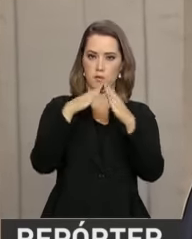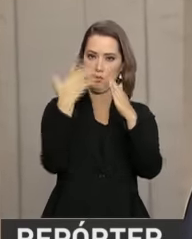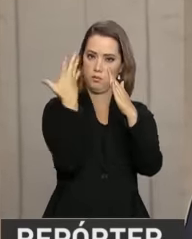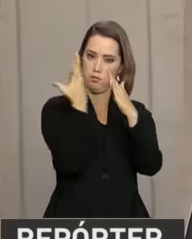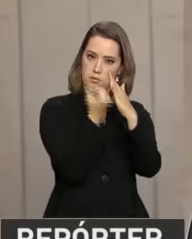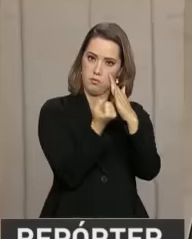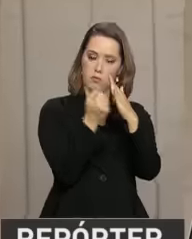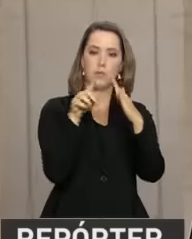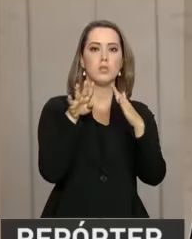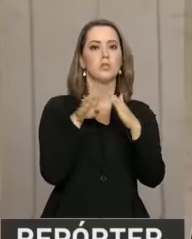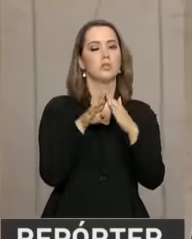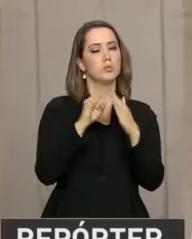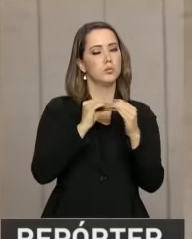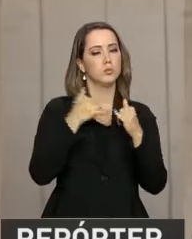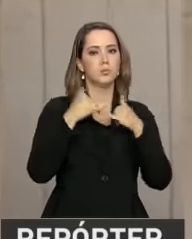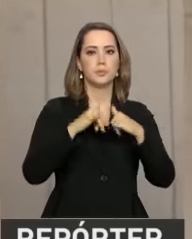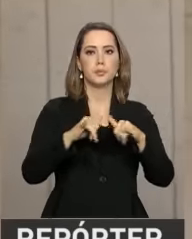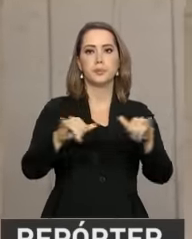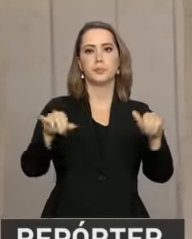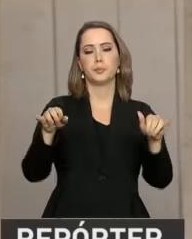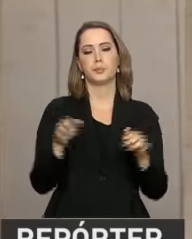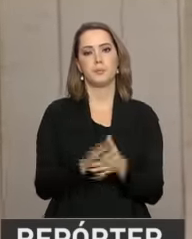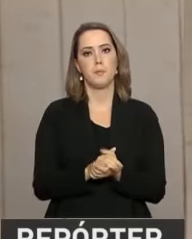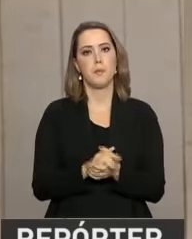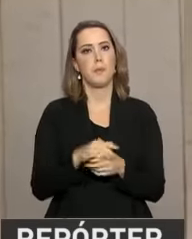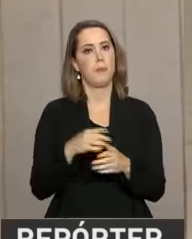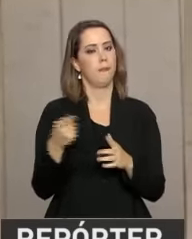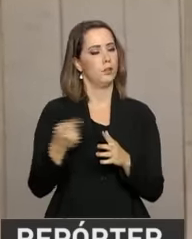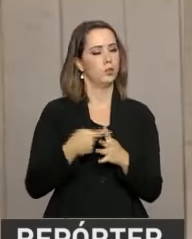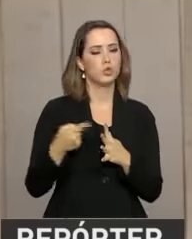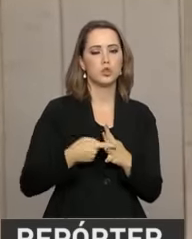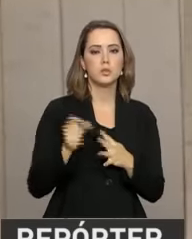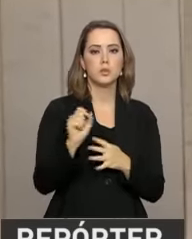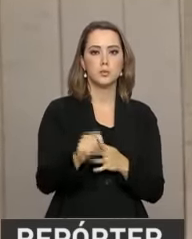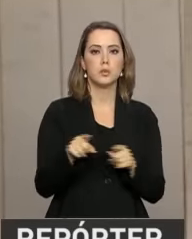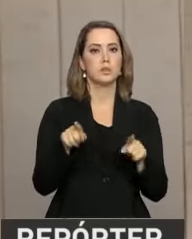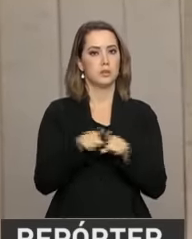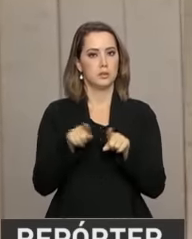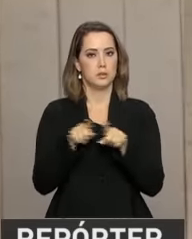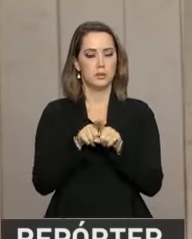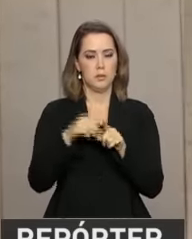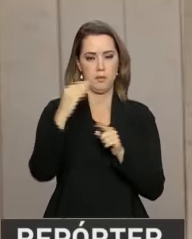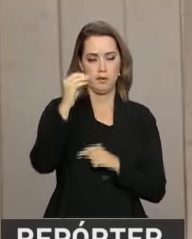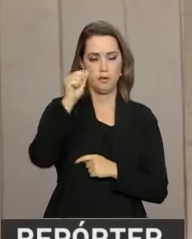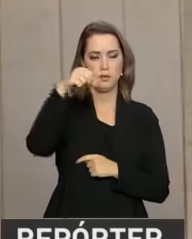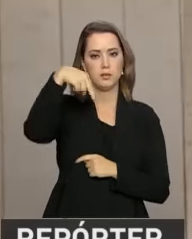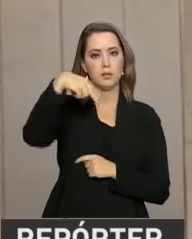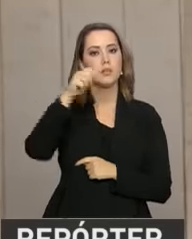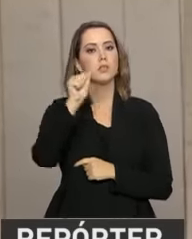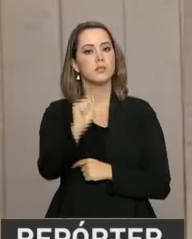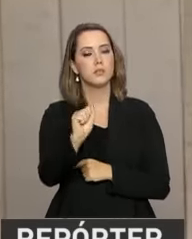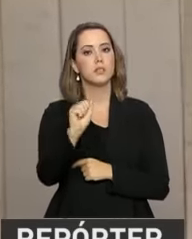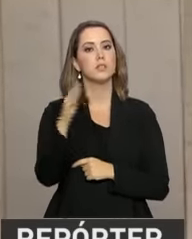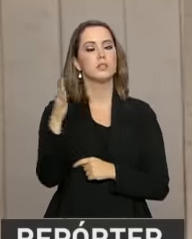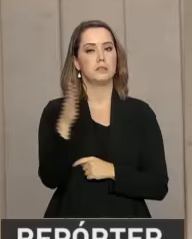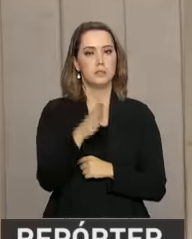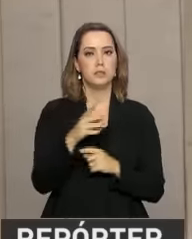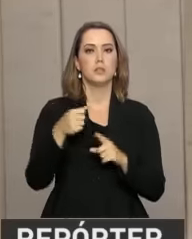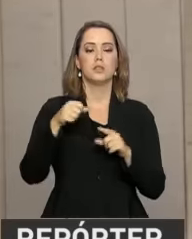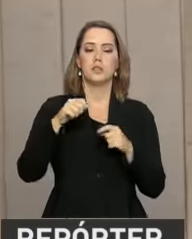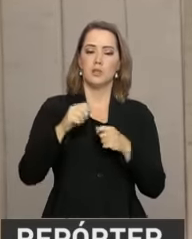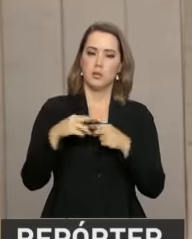geração solar distribuída e também a geração de bagaço da cana no processo de produção de cana